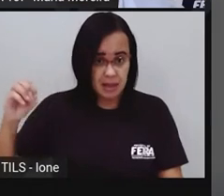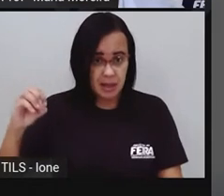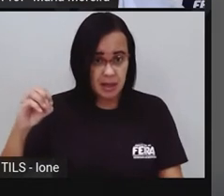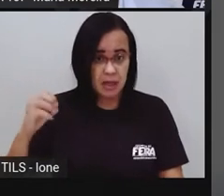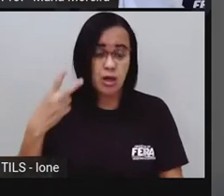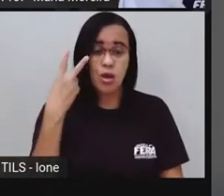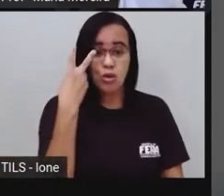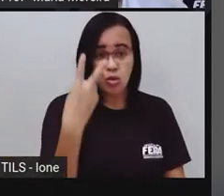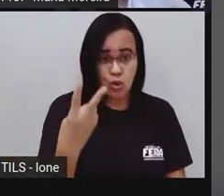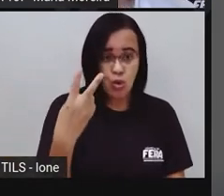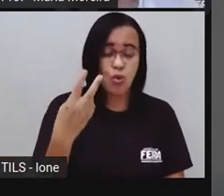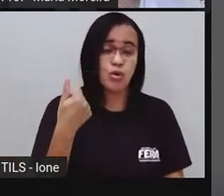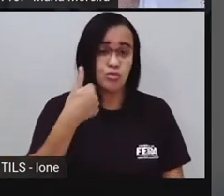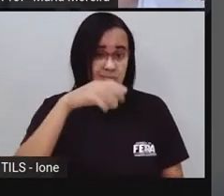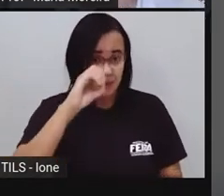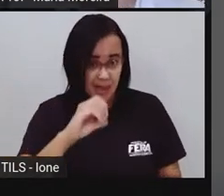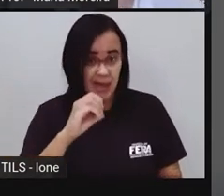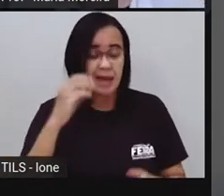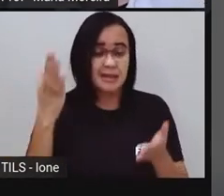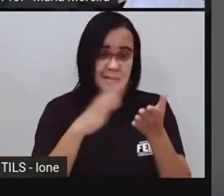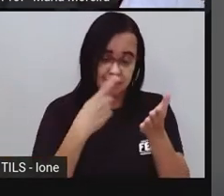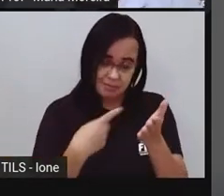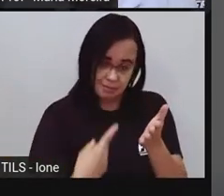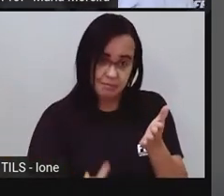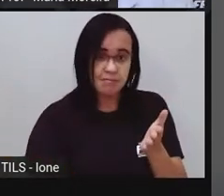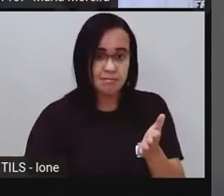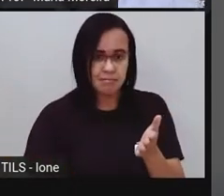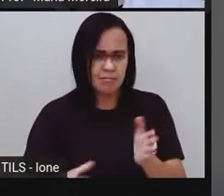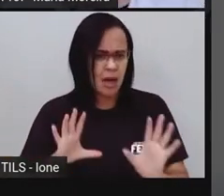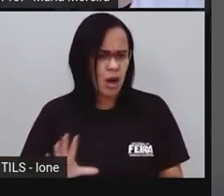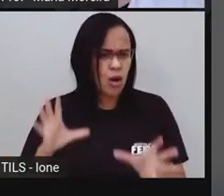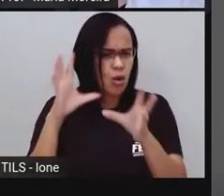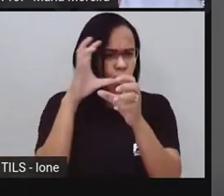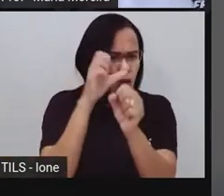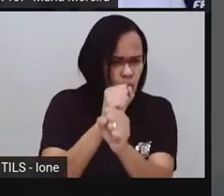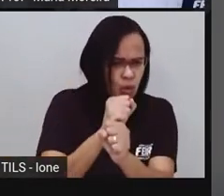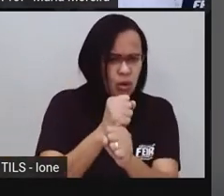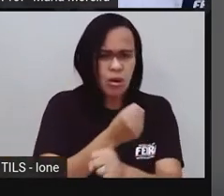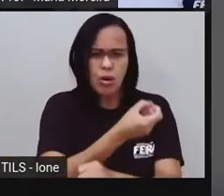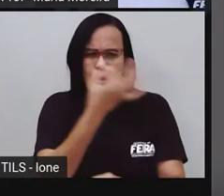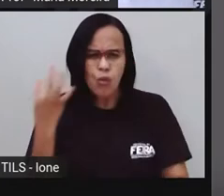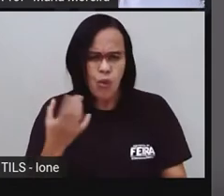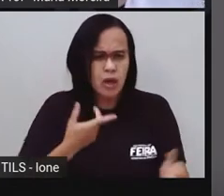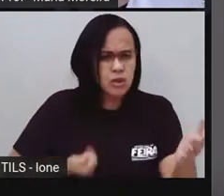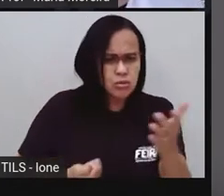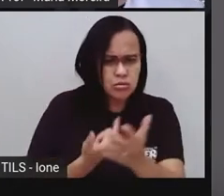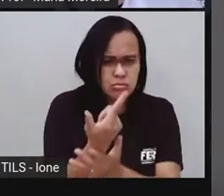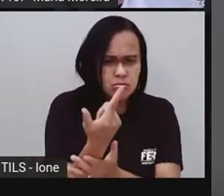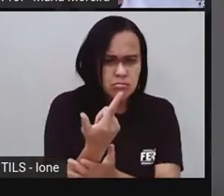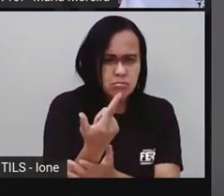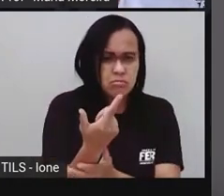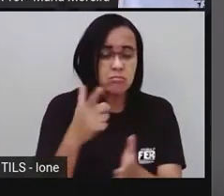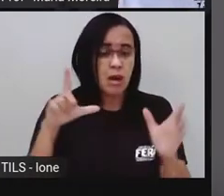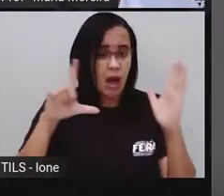de 10 cadernos quantos cadernos a papelaria comprou né Então olha só eu vou precisar aí